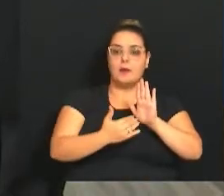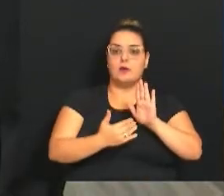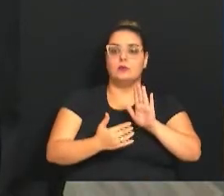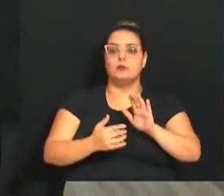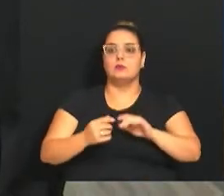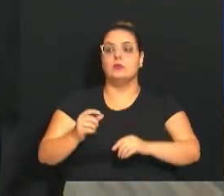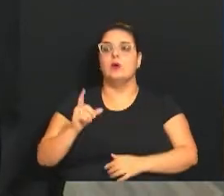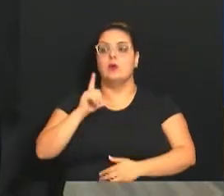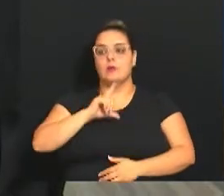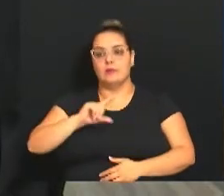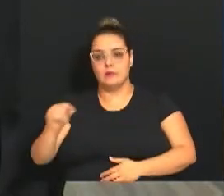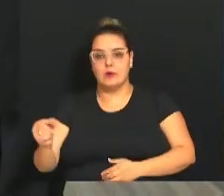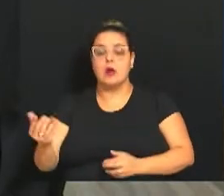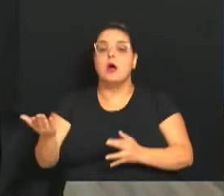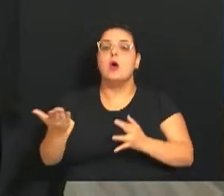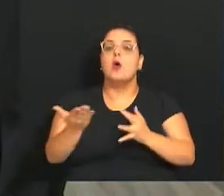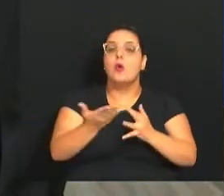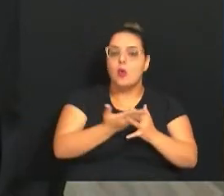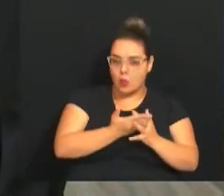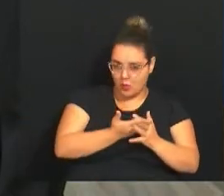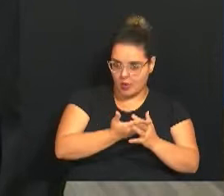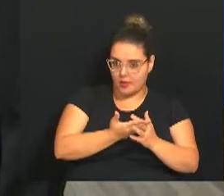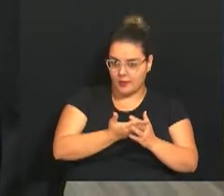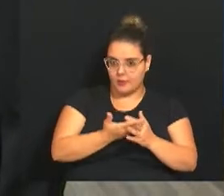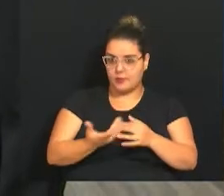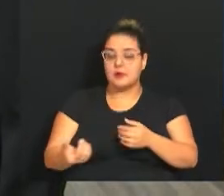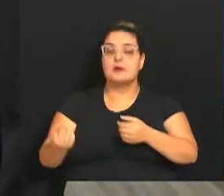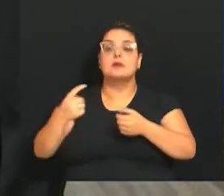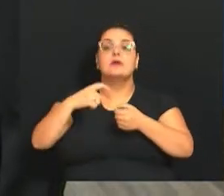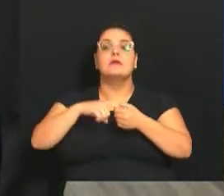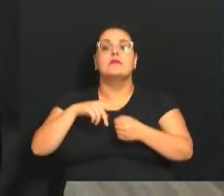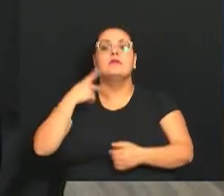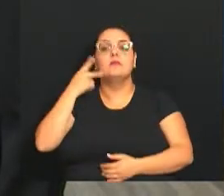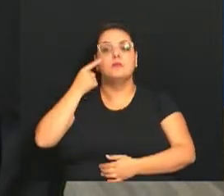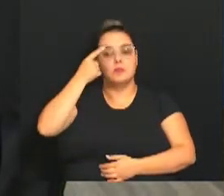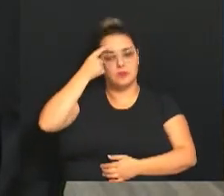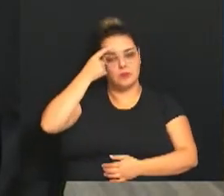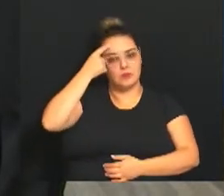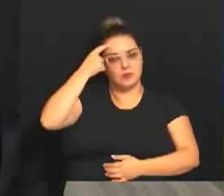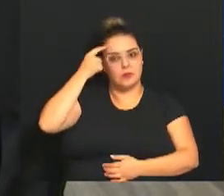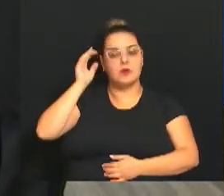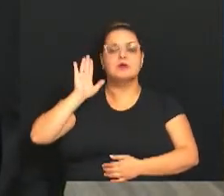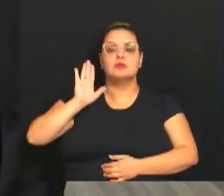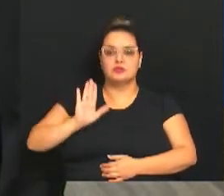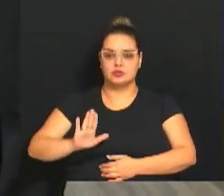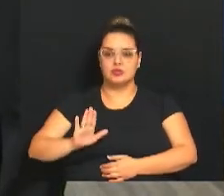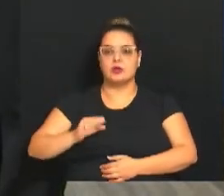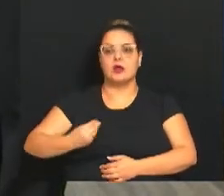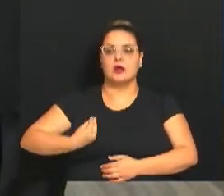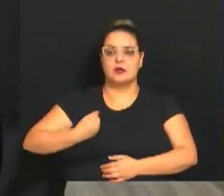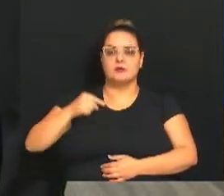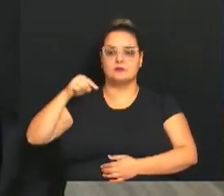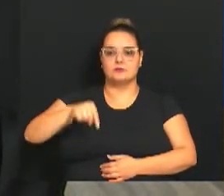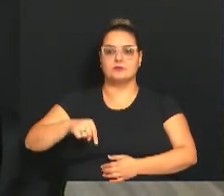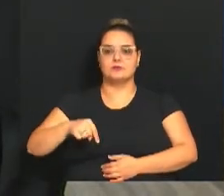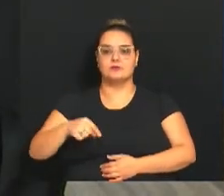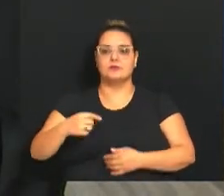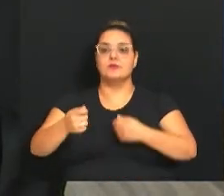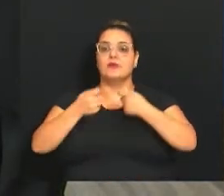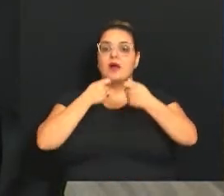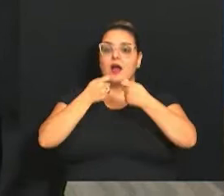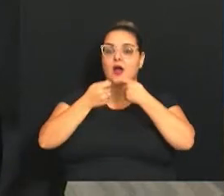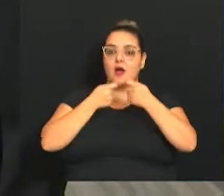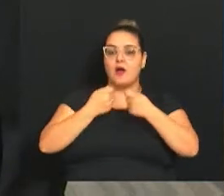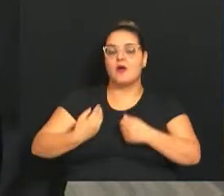gente vai fazer um rápido intervalo. E na volta, a vereadora Paula Miguel já está aqui nos nossos estúdios e a Mirna Abreu vai fazer uma entrevista